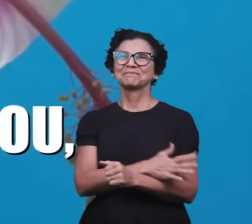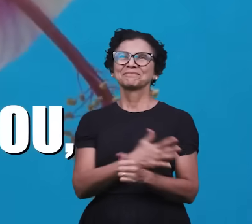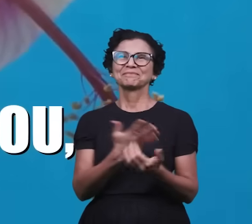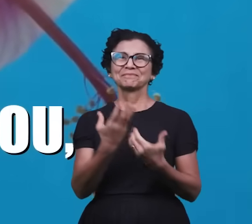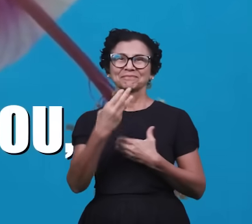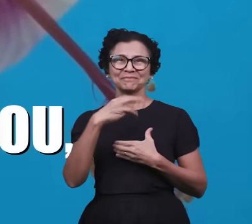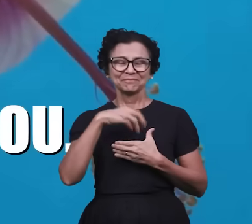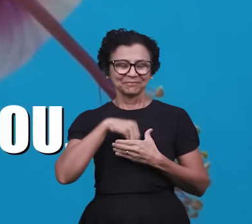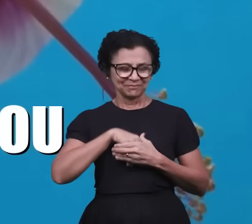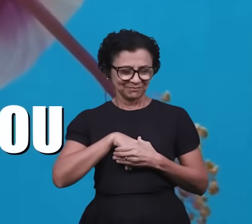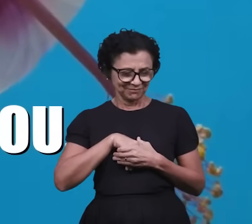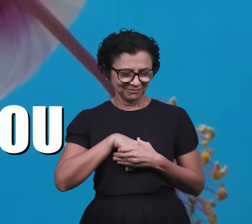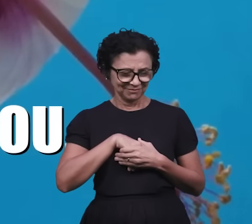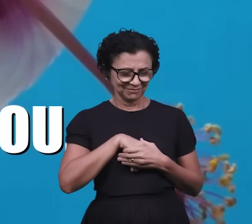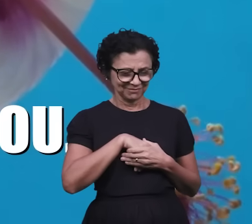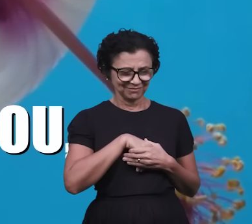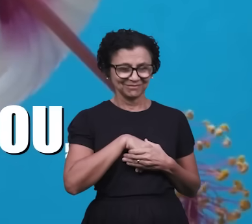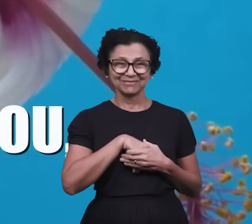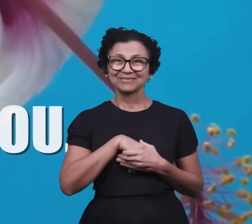me